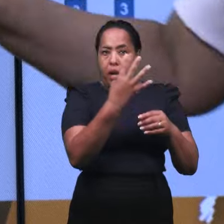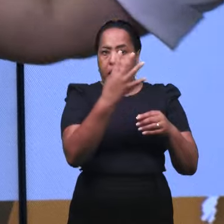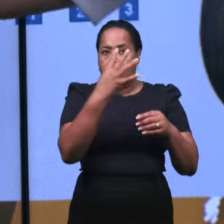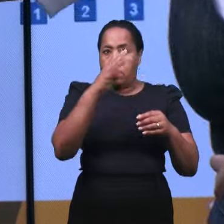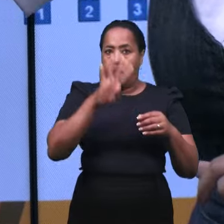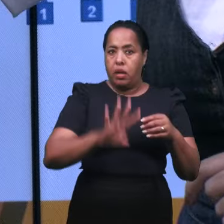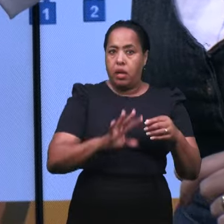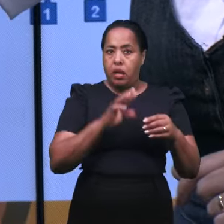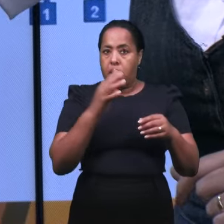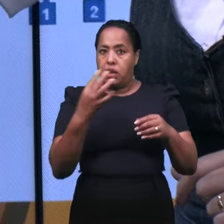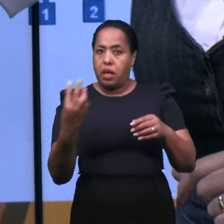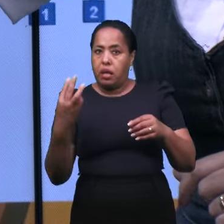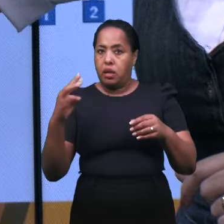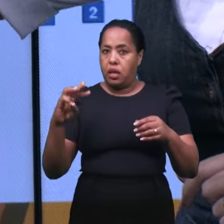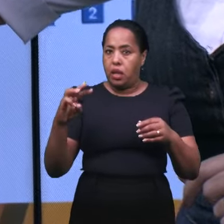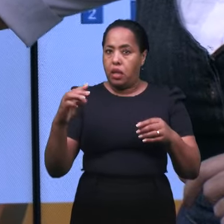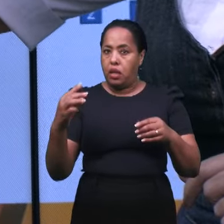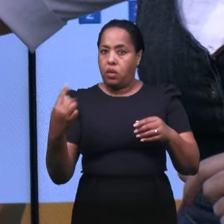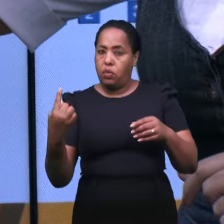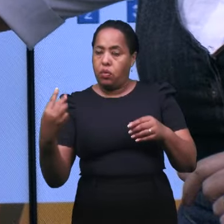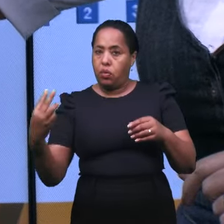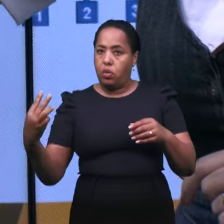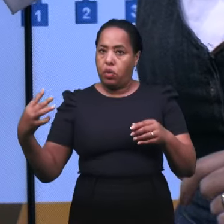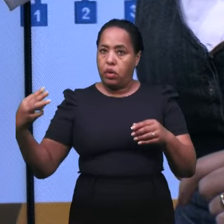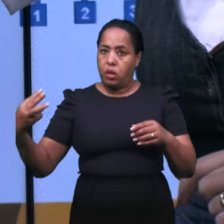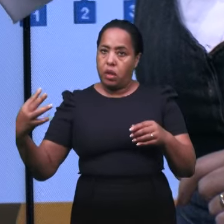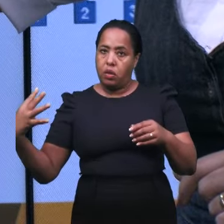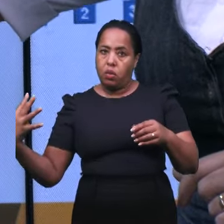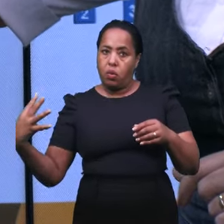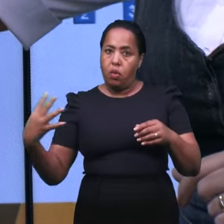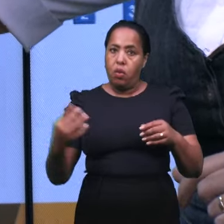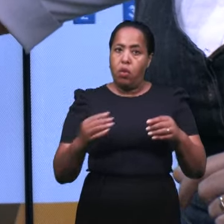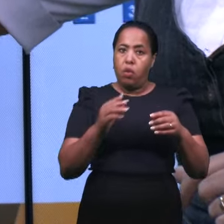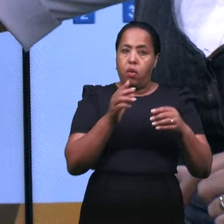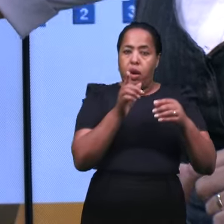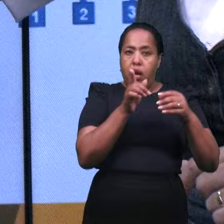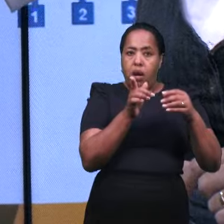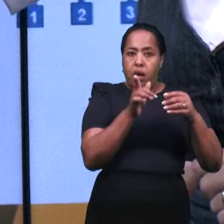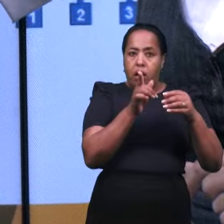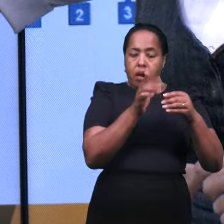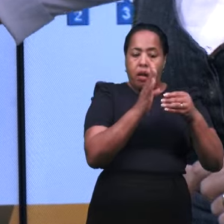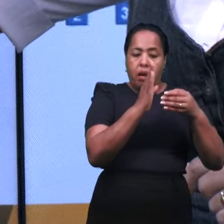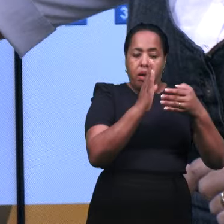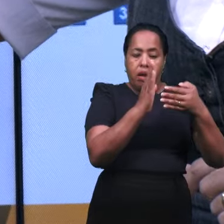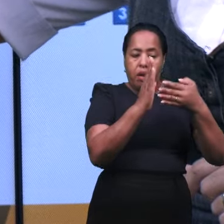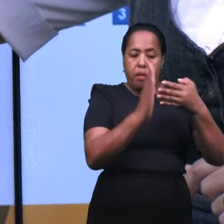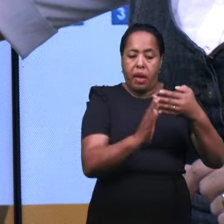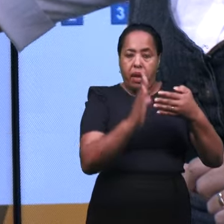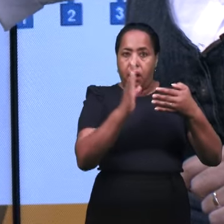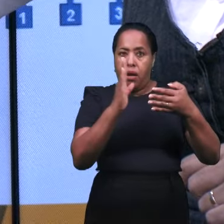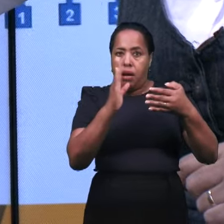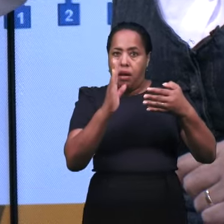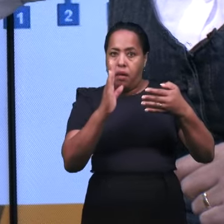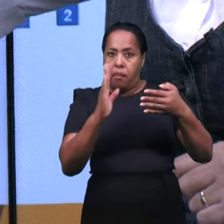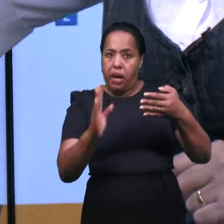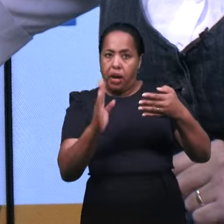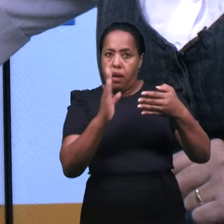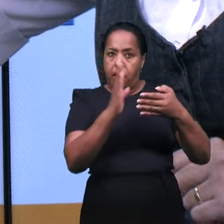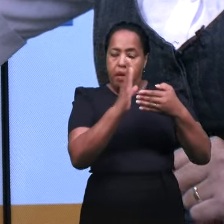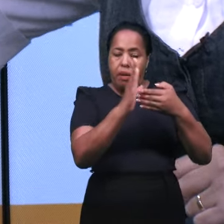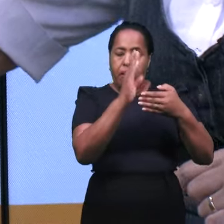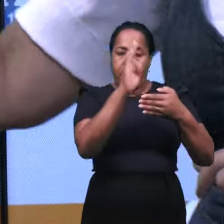facilitar. A cifra está na direção certinha da nota que você vai tocar de mãos juntas.